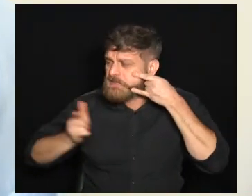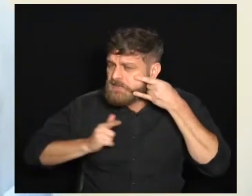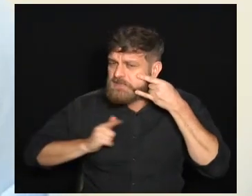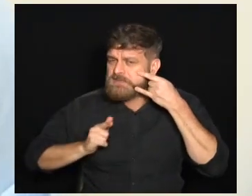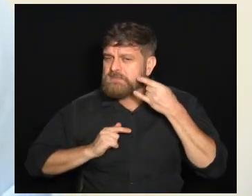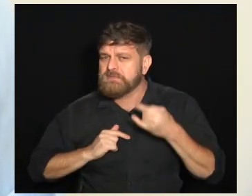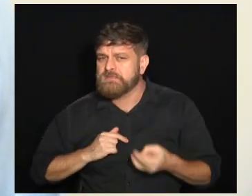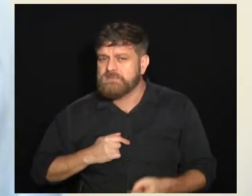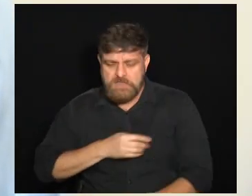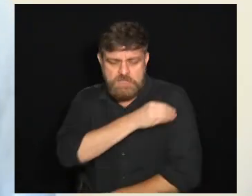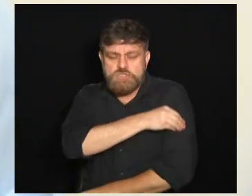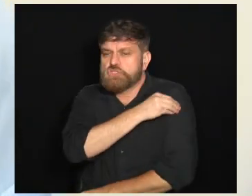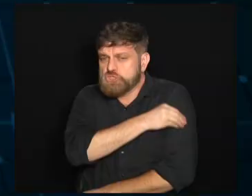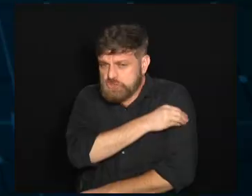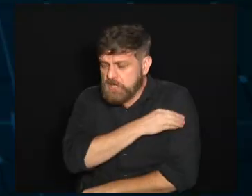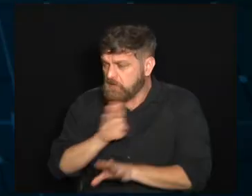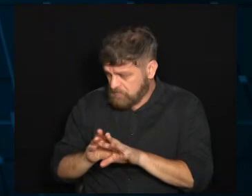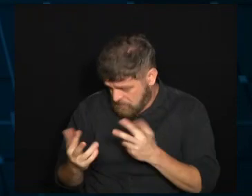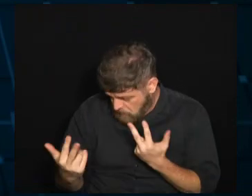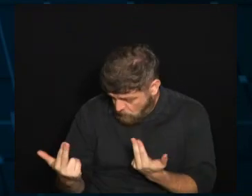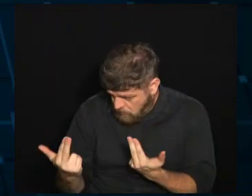higienizam com álcool gel?